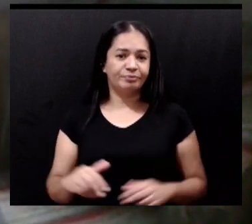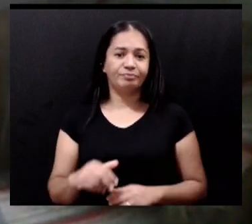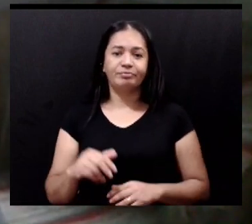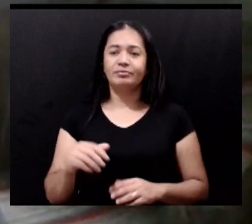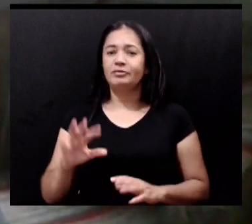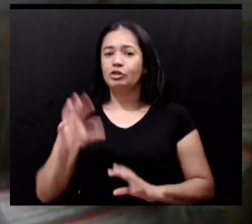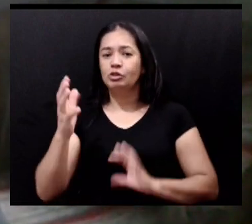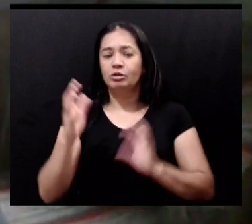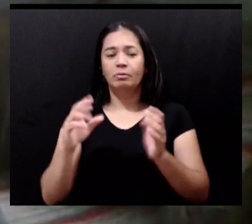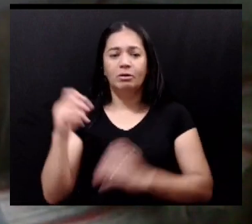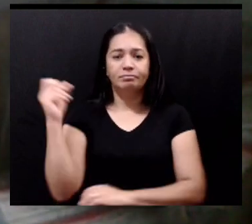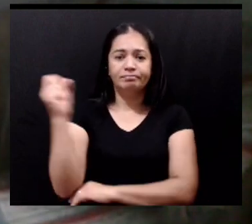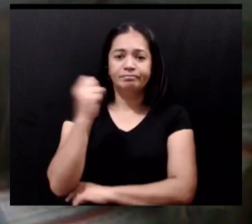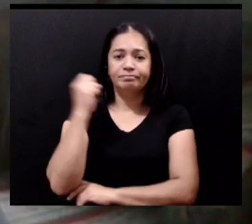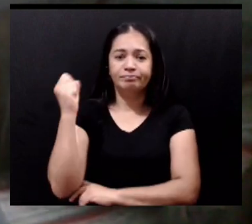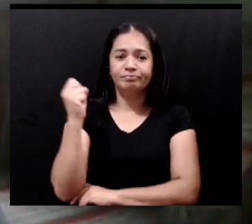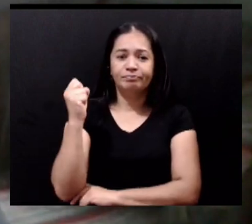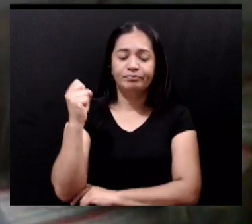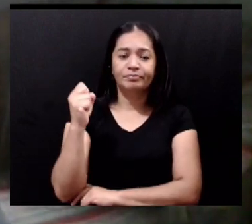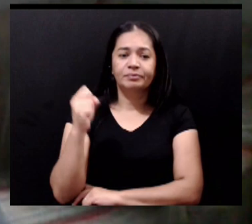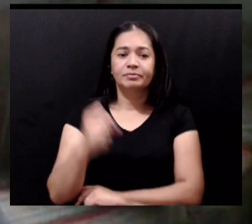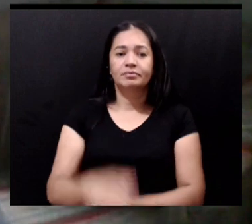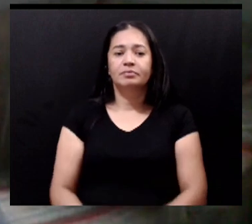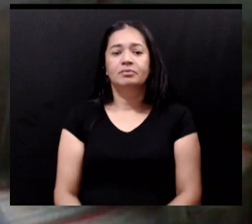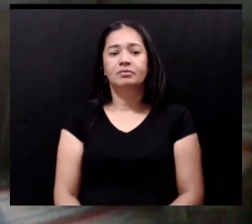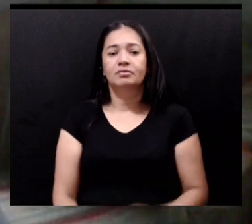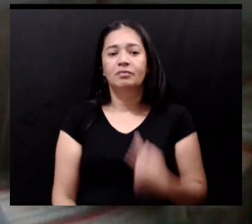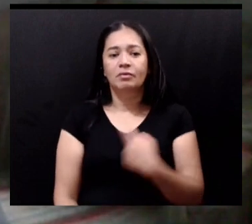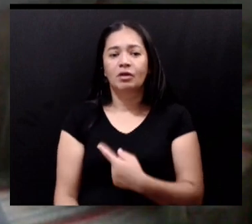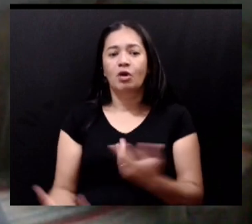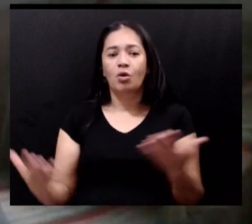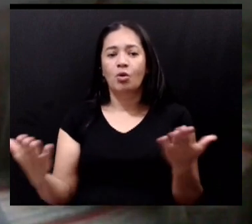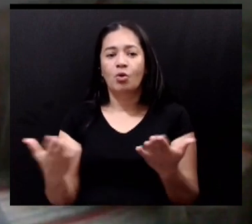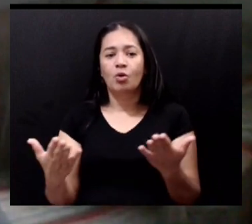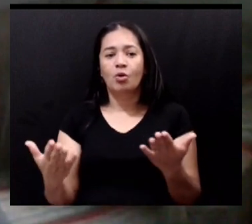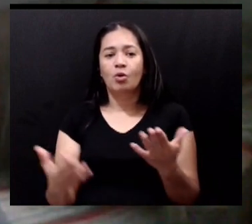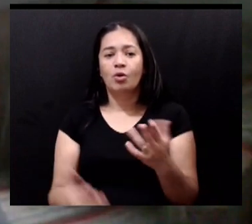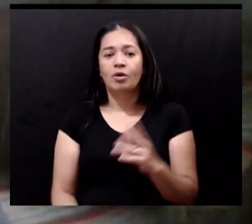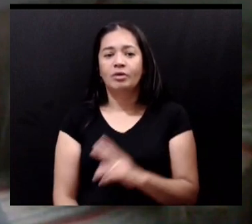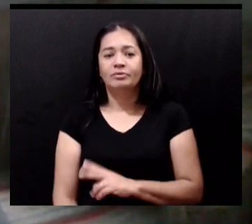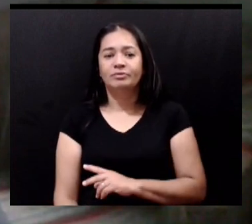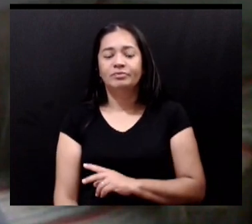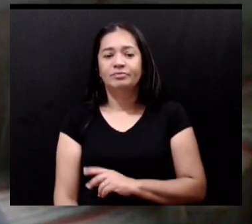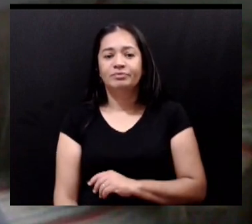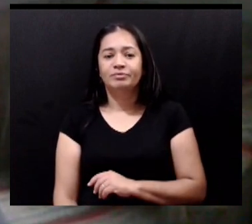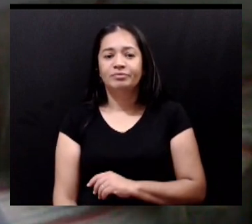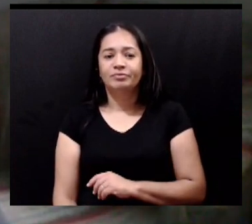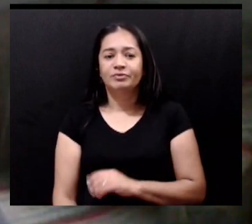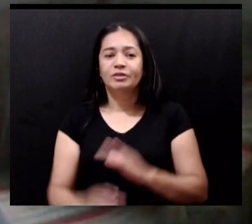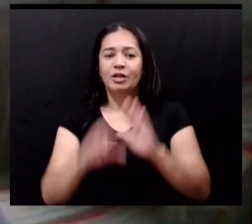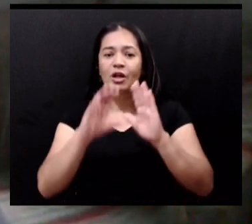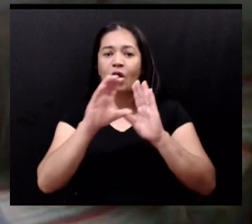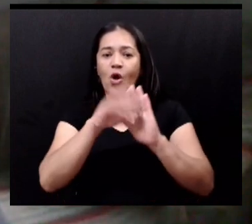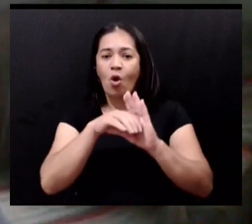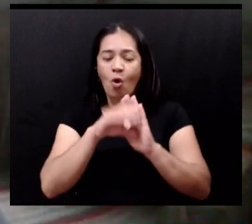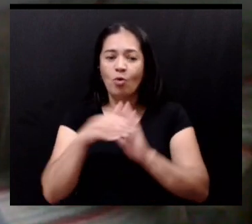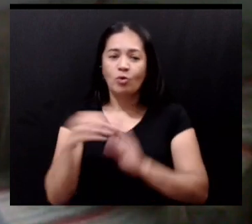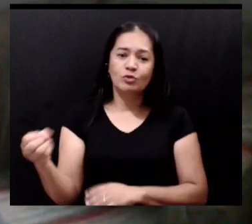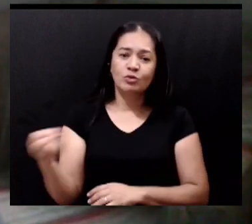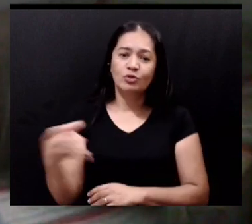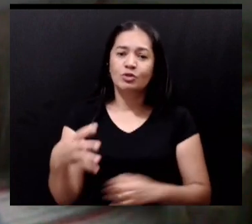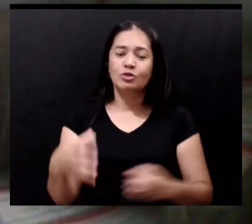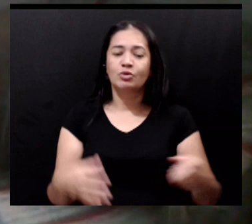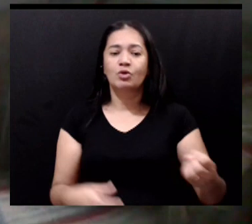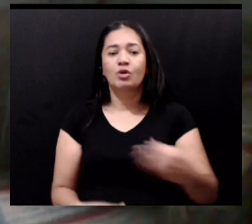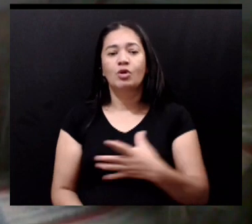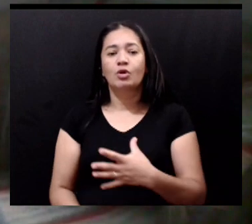potencialmente fatais, que nós hoje chamamos de luto total. É um conceito novo que estamos